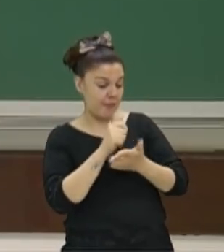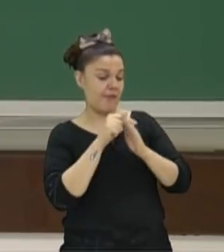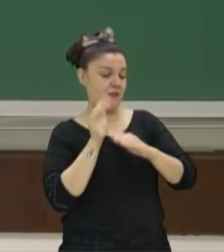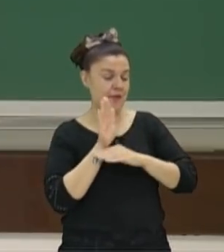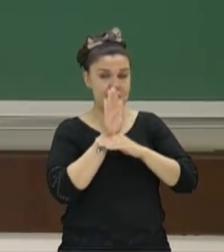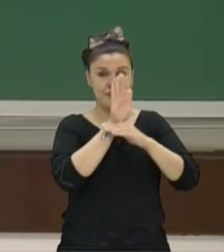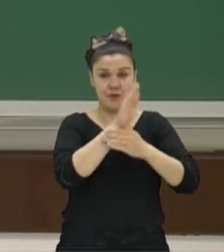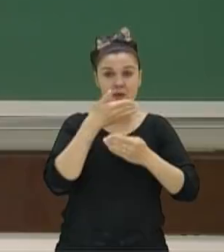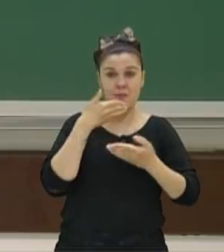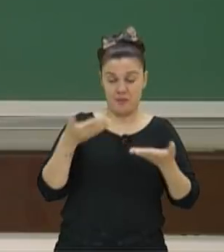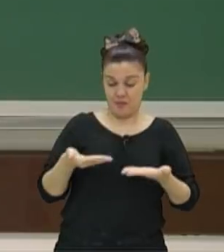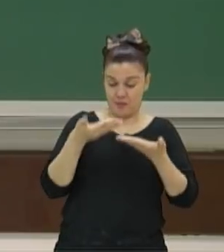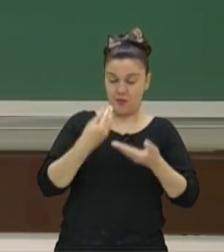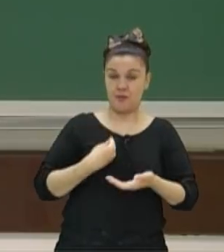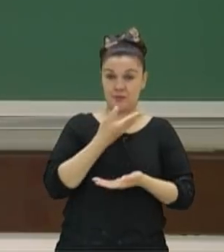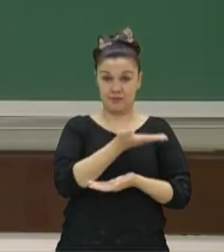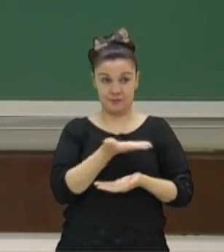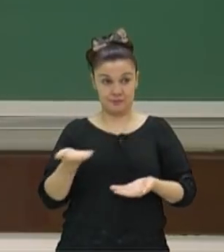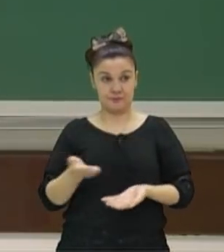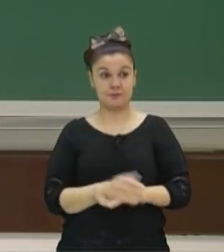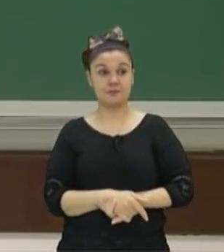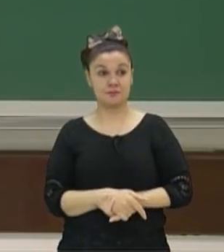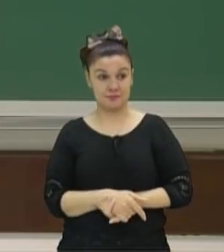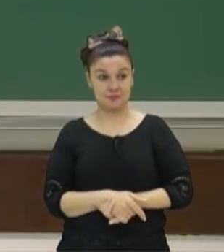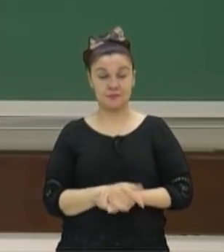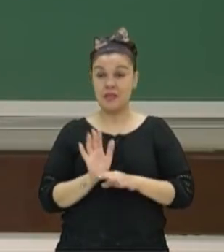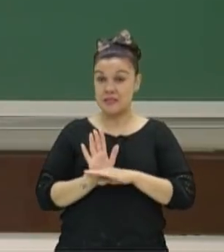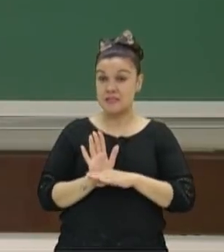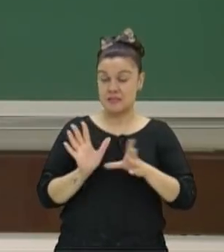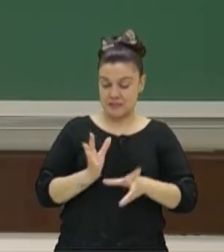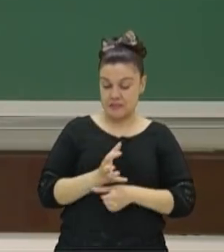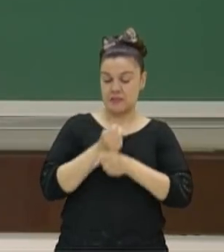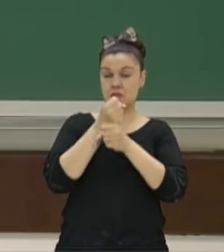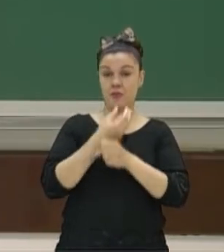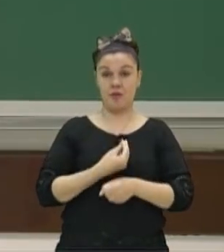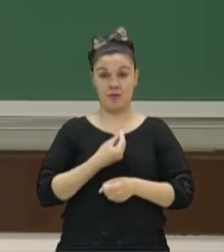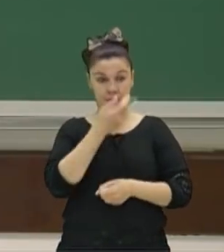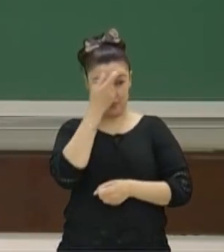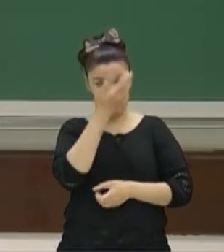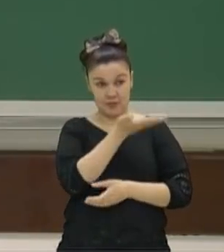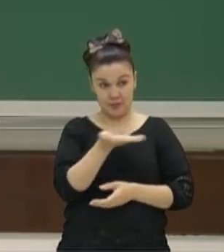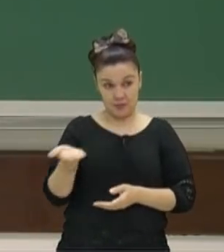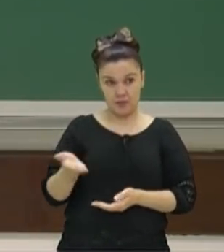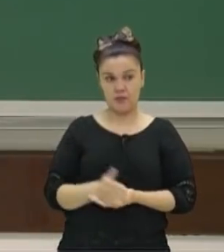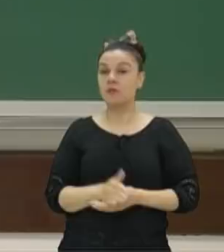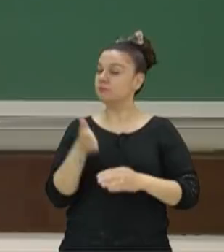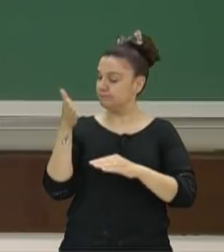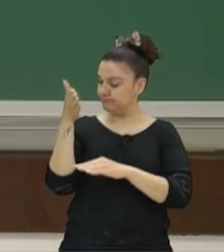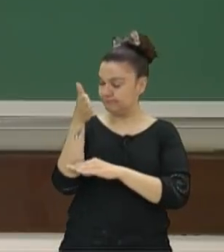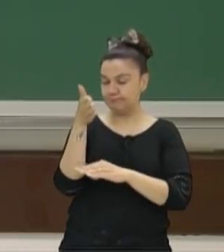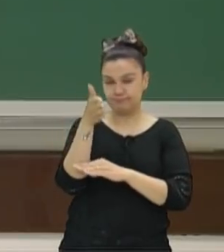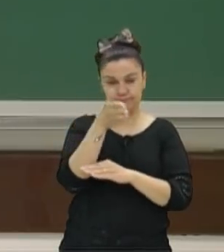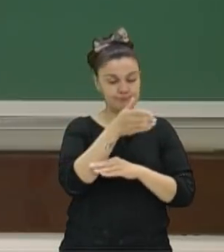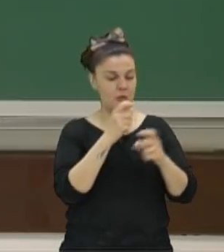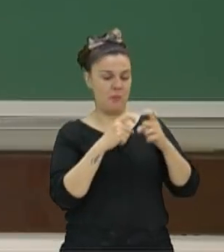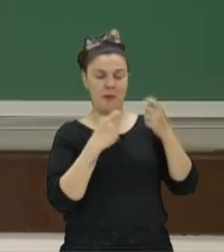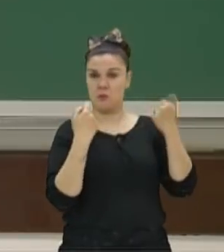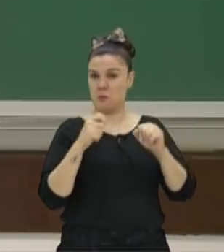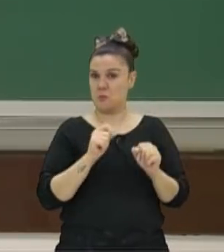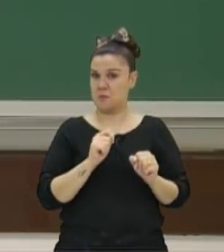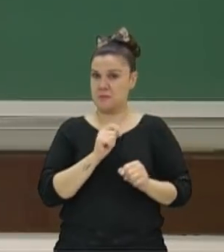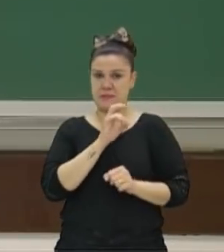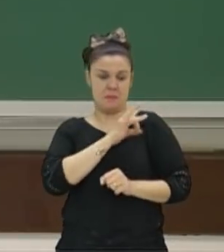ajudar a melhorar a qualidade de vida das pessoas, a salvar a vida das pessoas, né? Então, visitar o médico, a gente não tem que ter medo